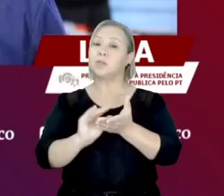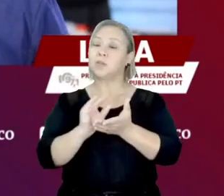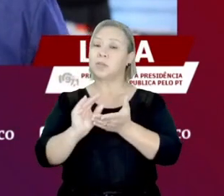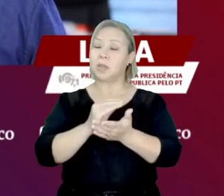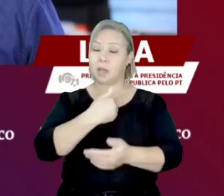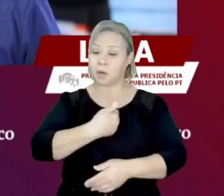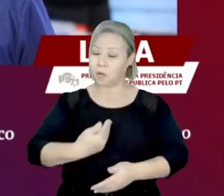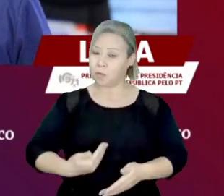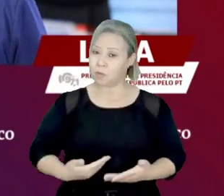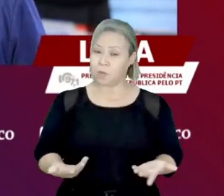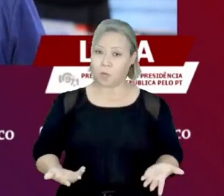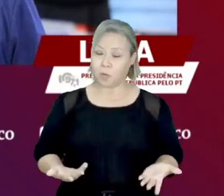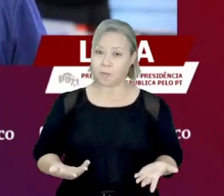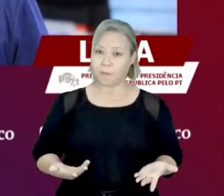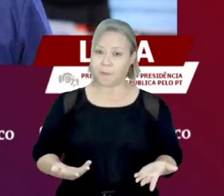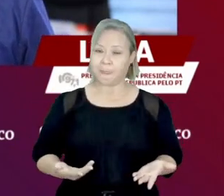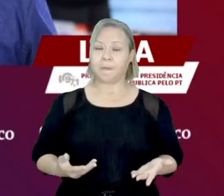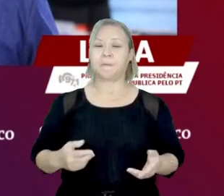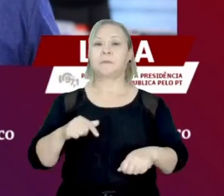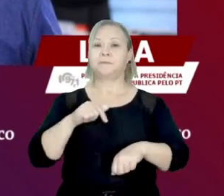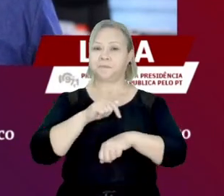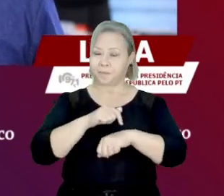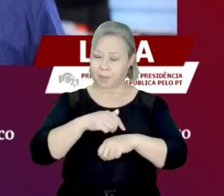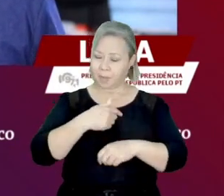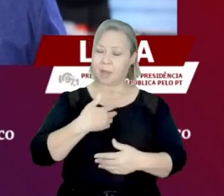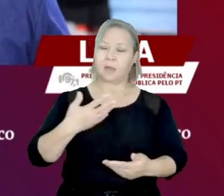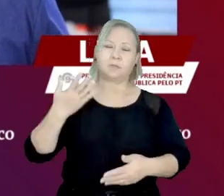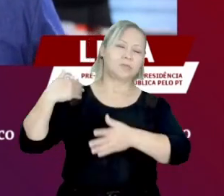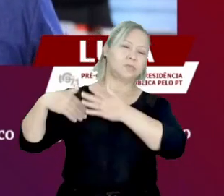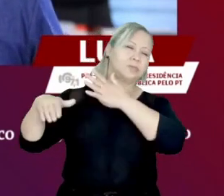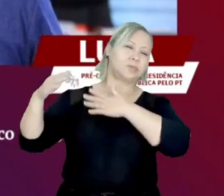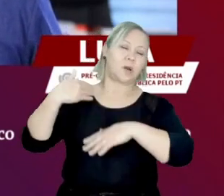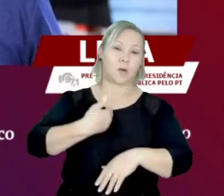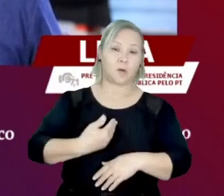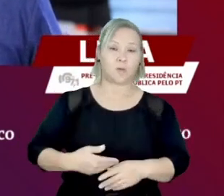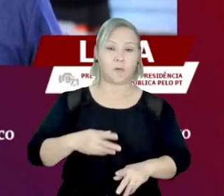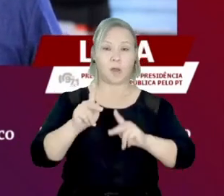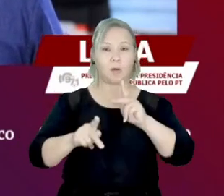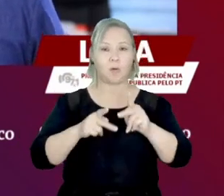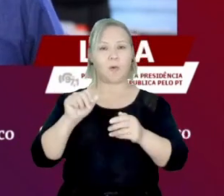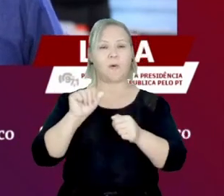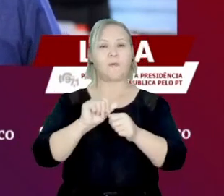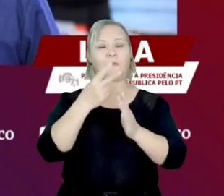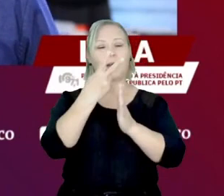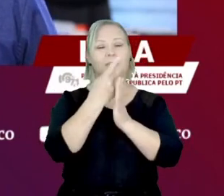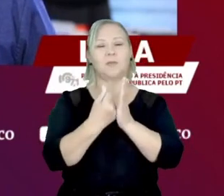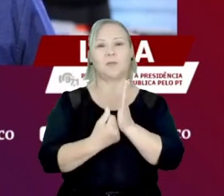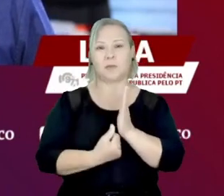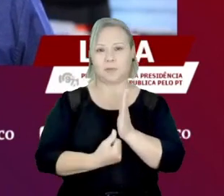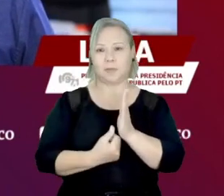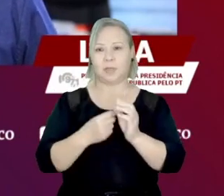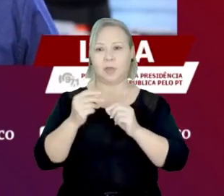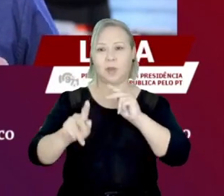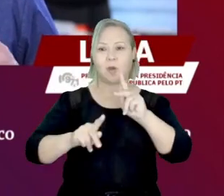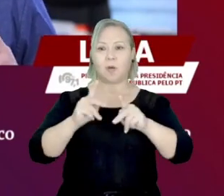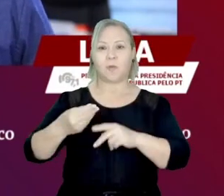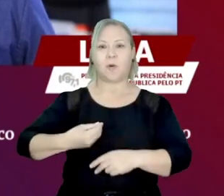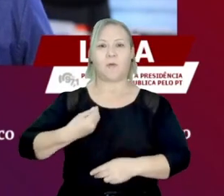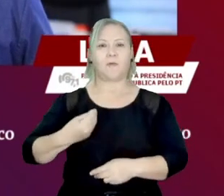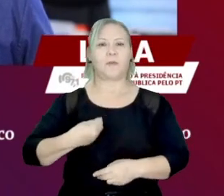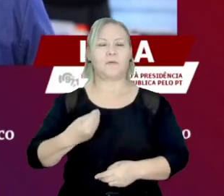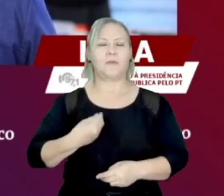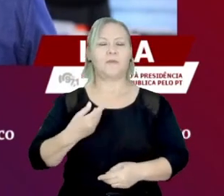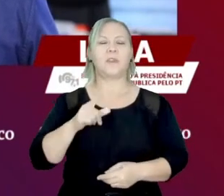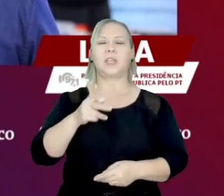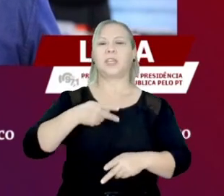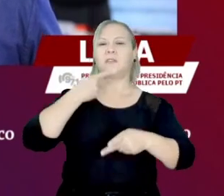queria, aonde ele queria. E nós cumpríamos isso. Por que paramos com isso? Então é preciso que a gente tenha capacidade